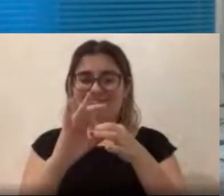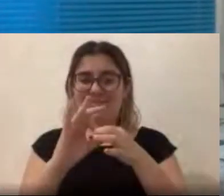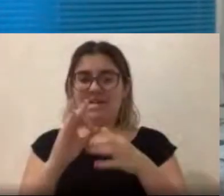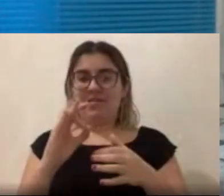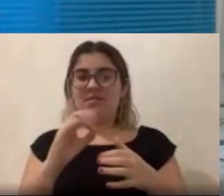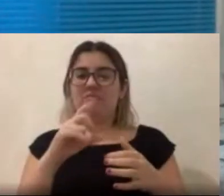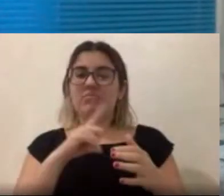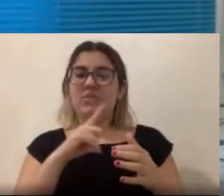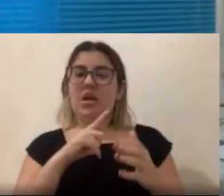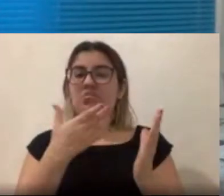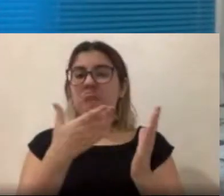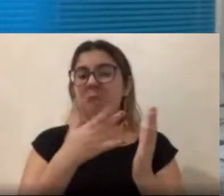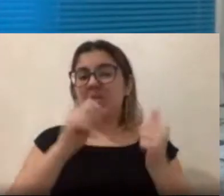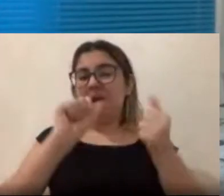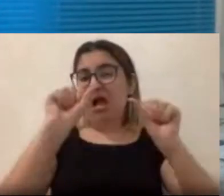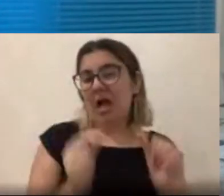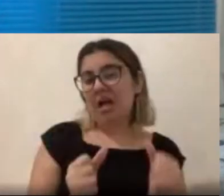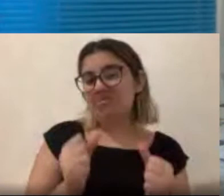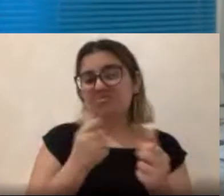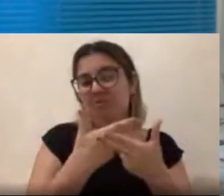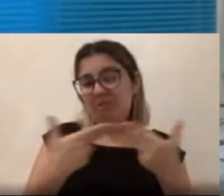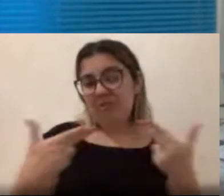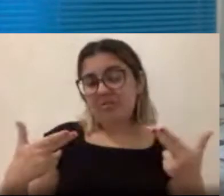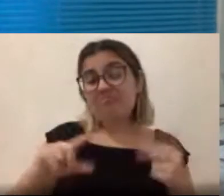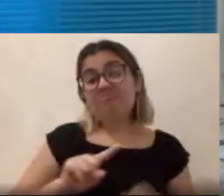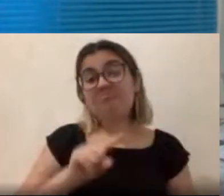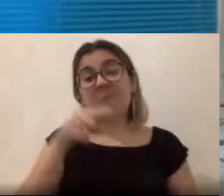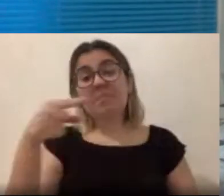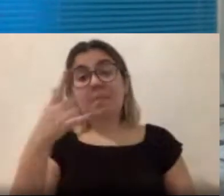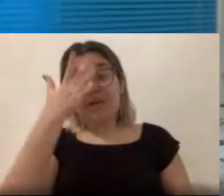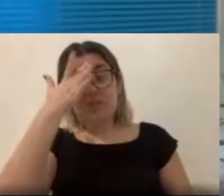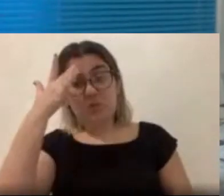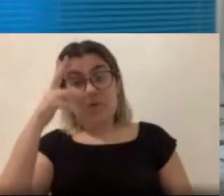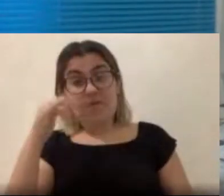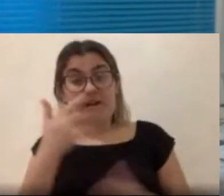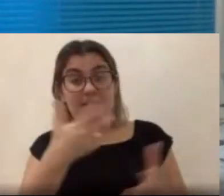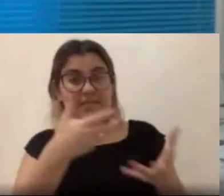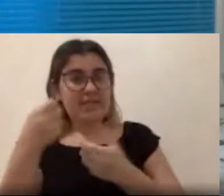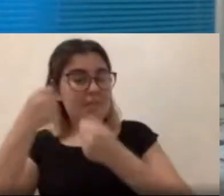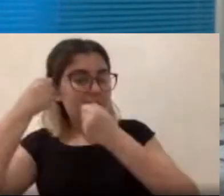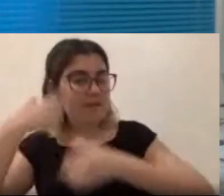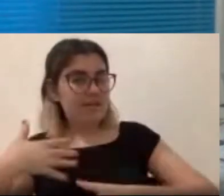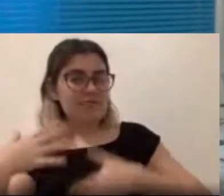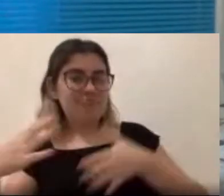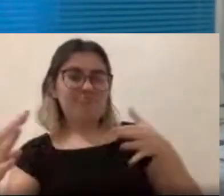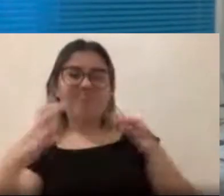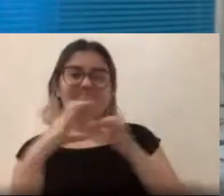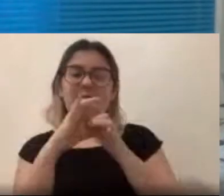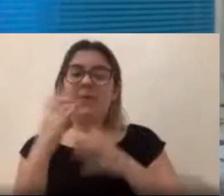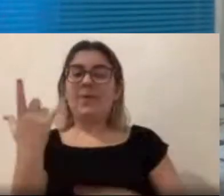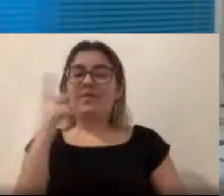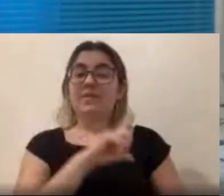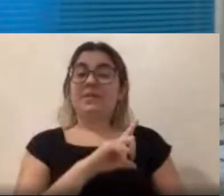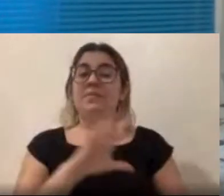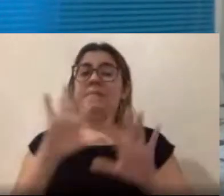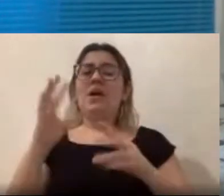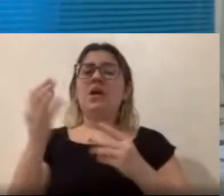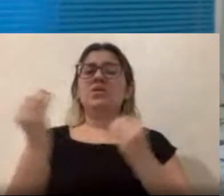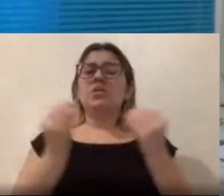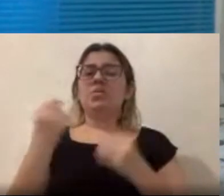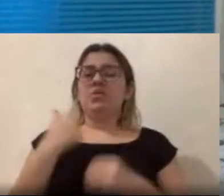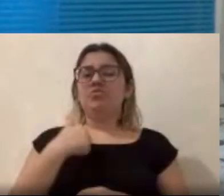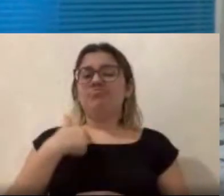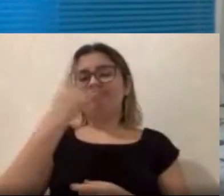eu também acho que a audiodescrição, falando da perspectiva da pessoa com deficiência visual, não é o único